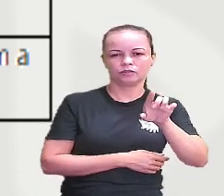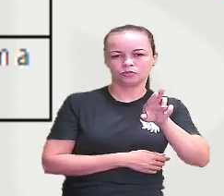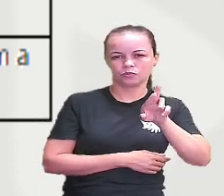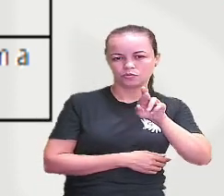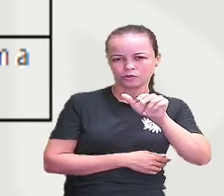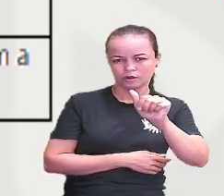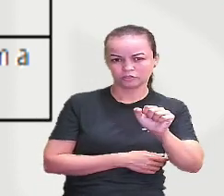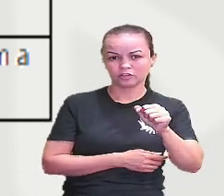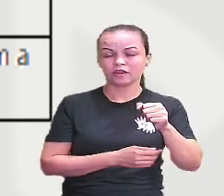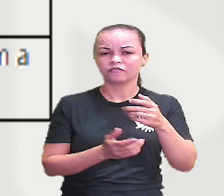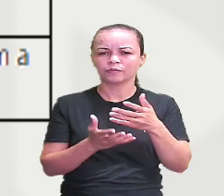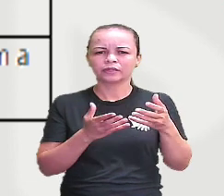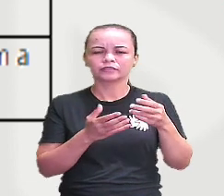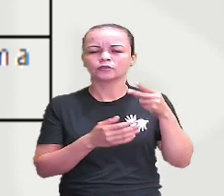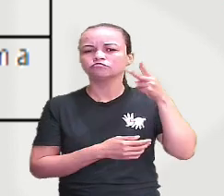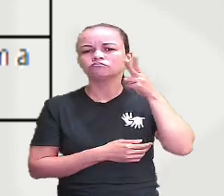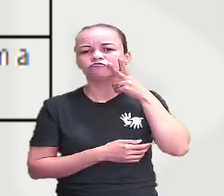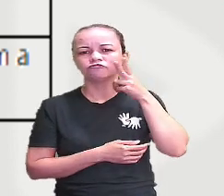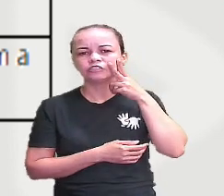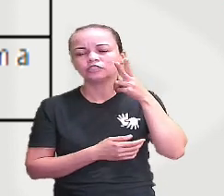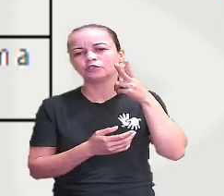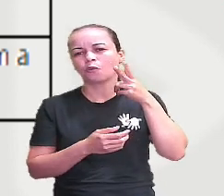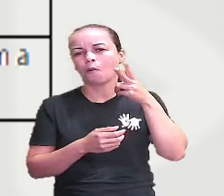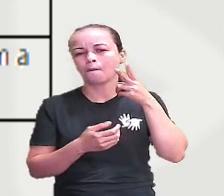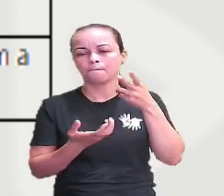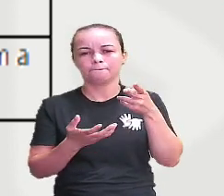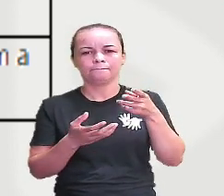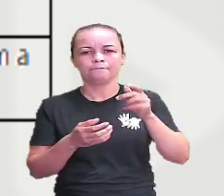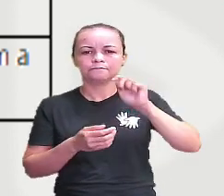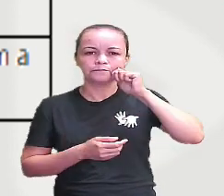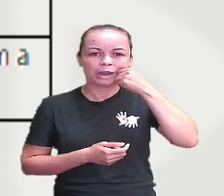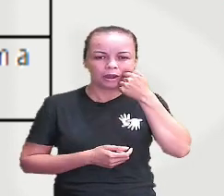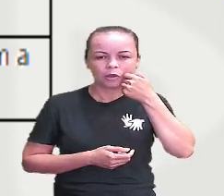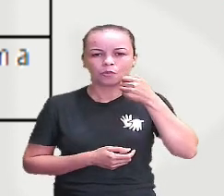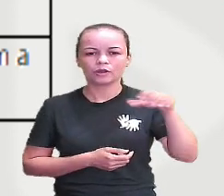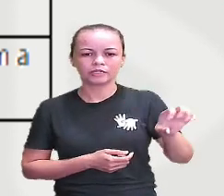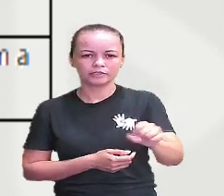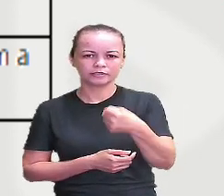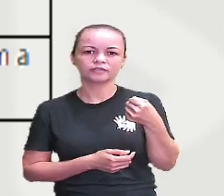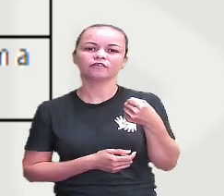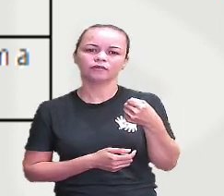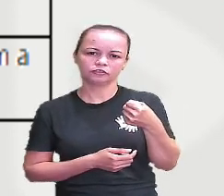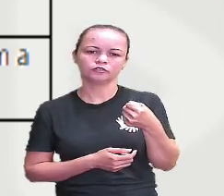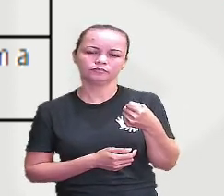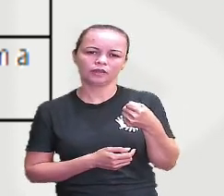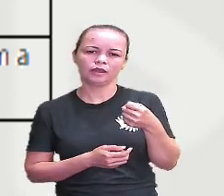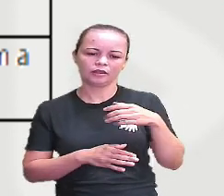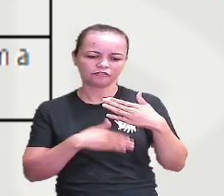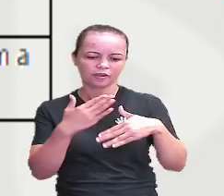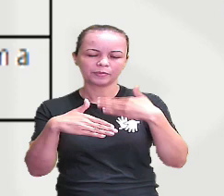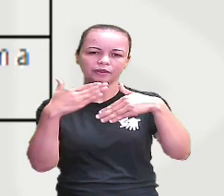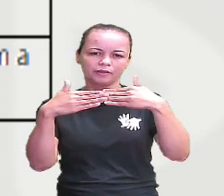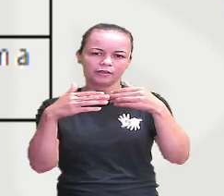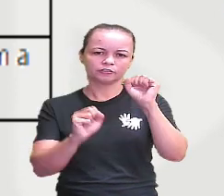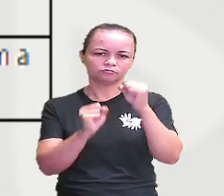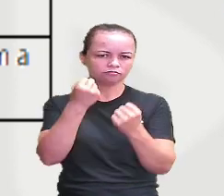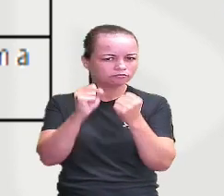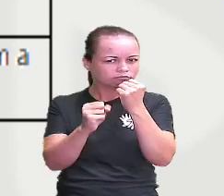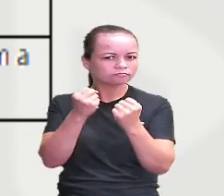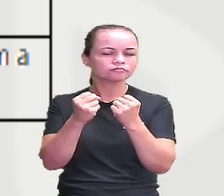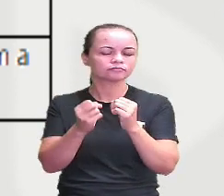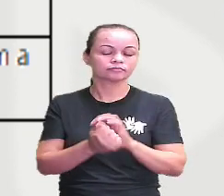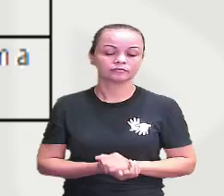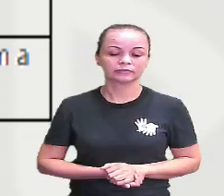a fabricação de quê, gente? De vinho, pão e cerveja, tá? Então, a gente domesticou fungos para